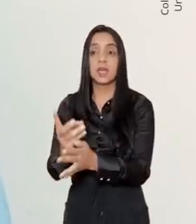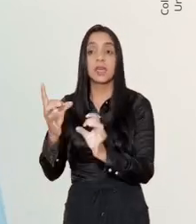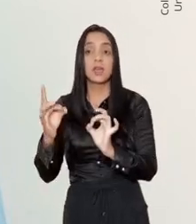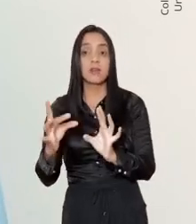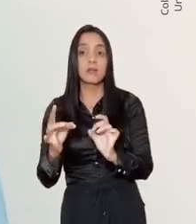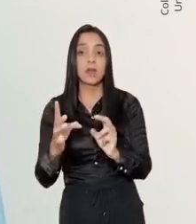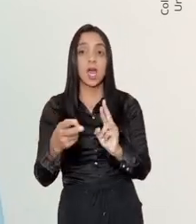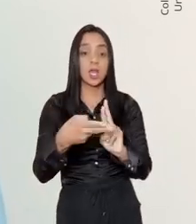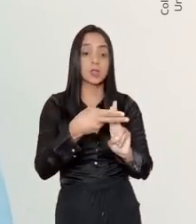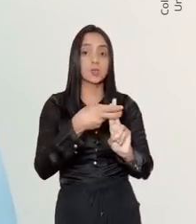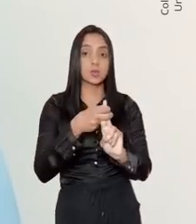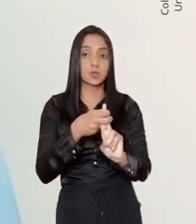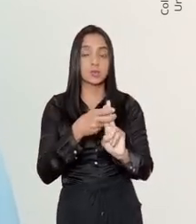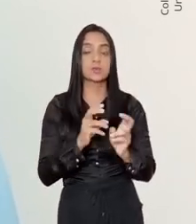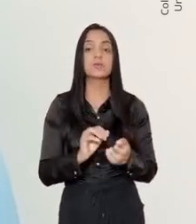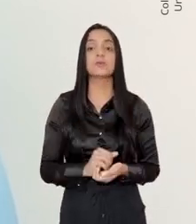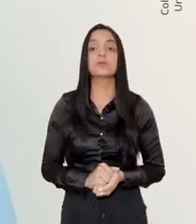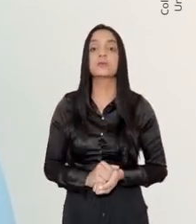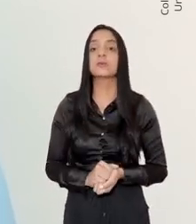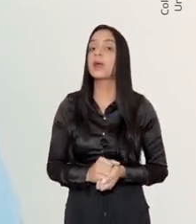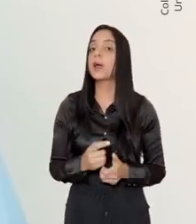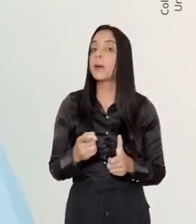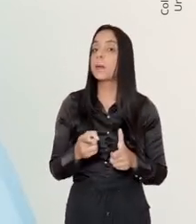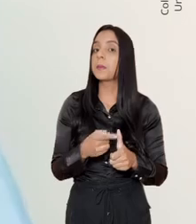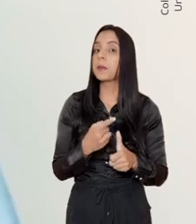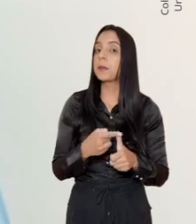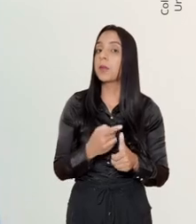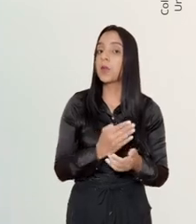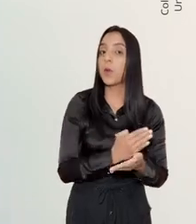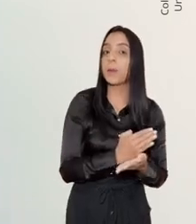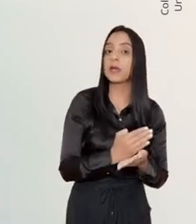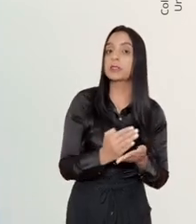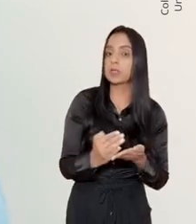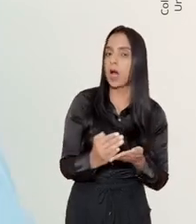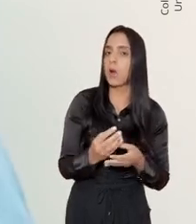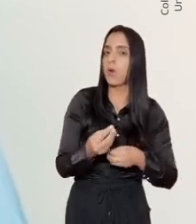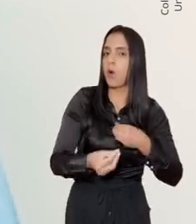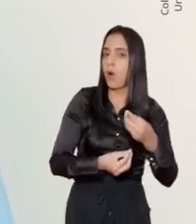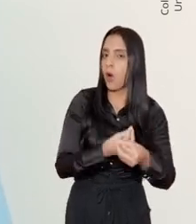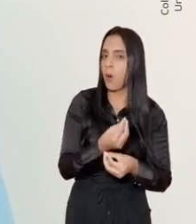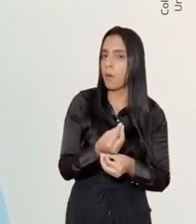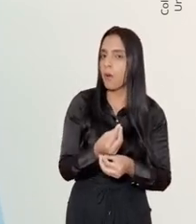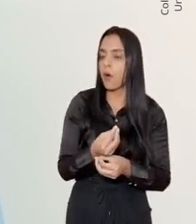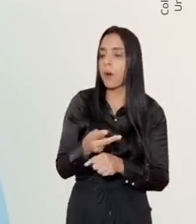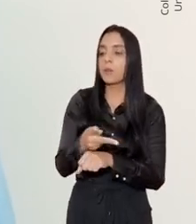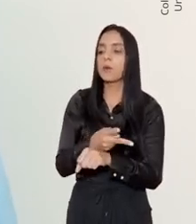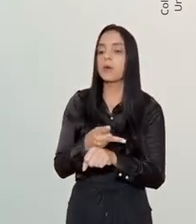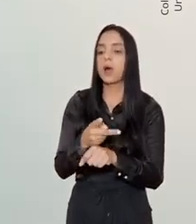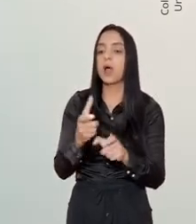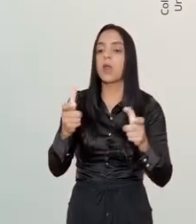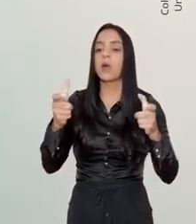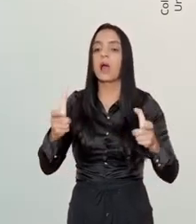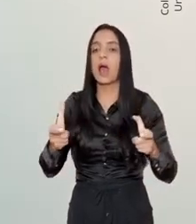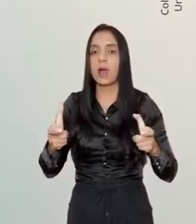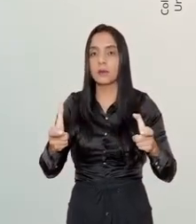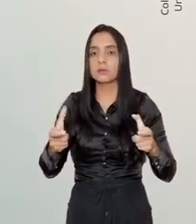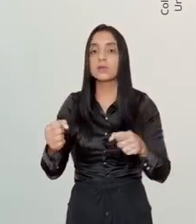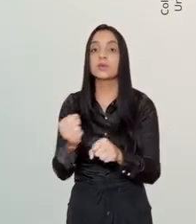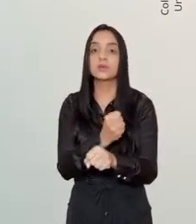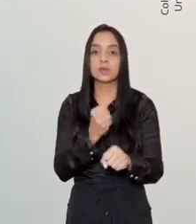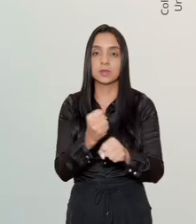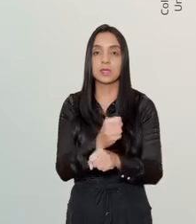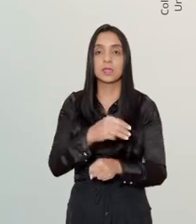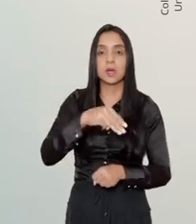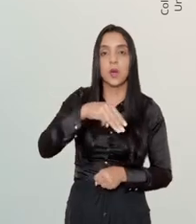existindo e vende seus serviços para o SUS. O primeiro passo era buscar um novo local para a construção, um terreno